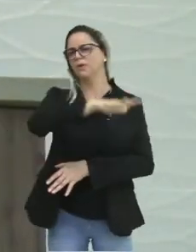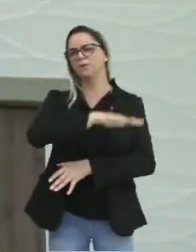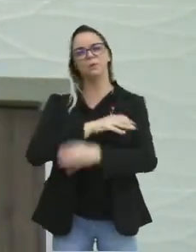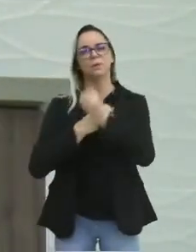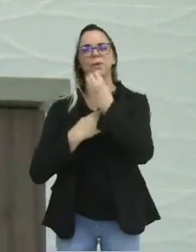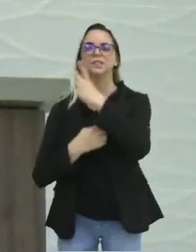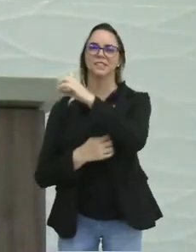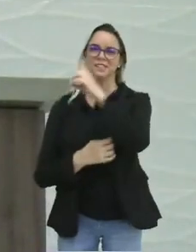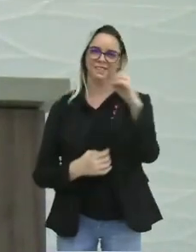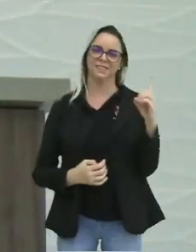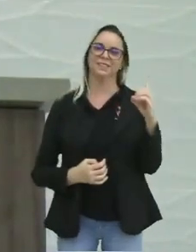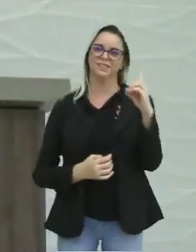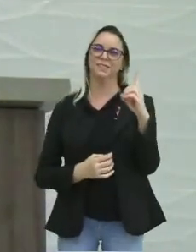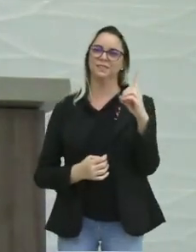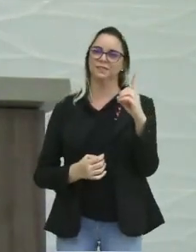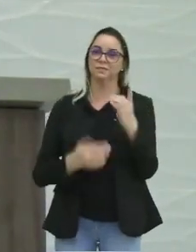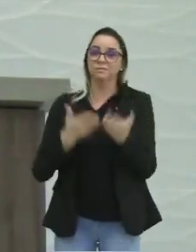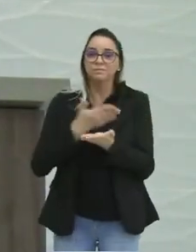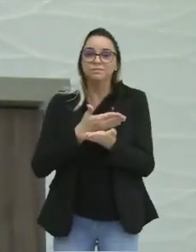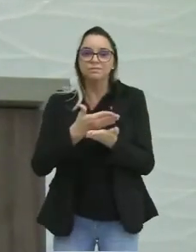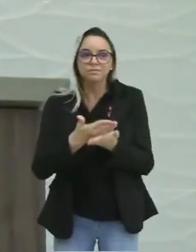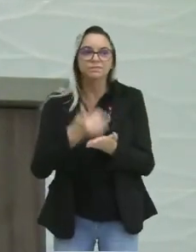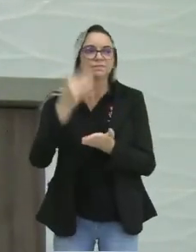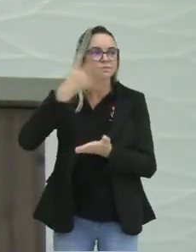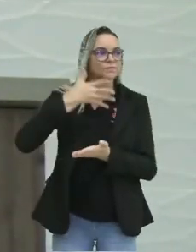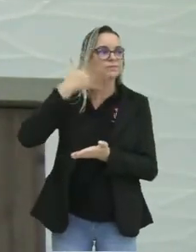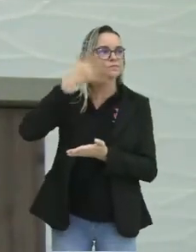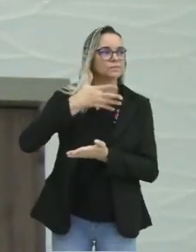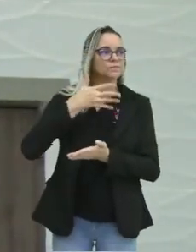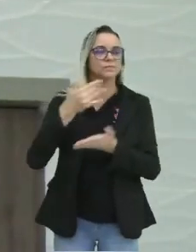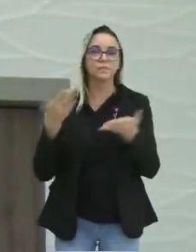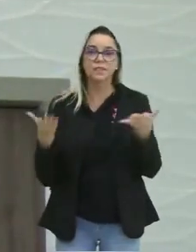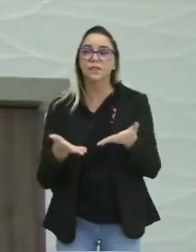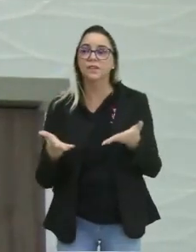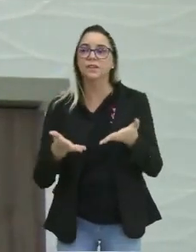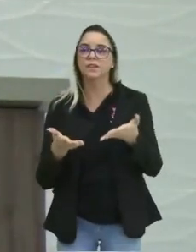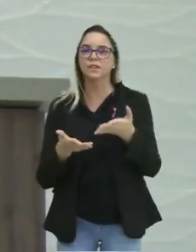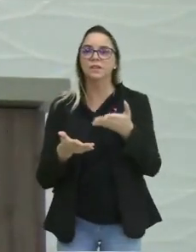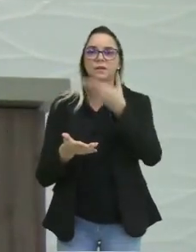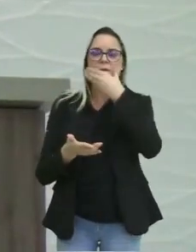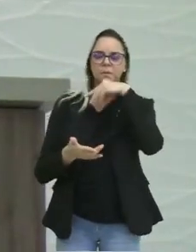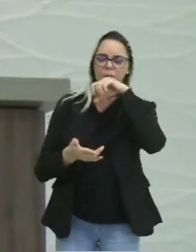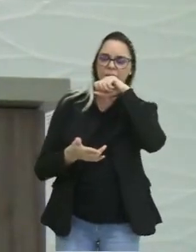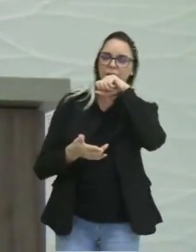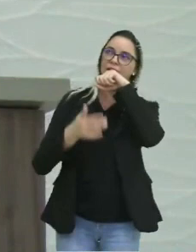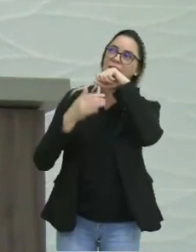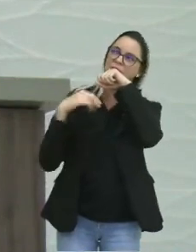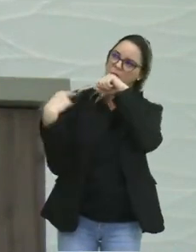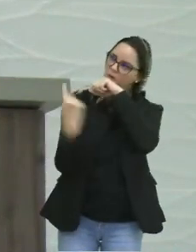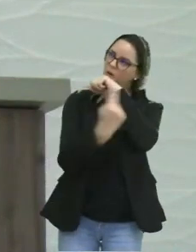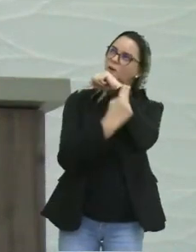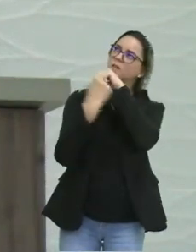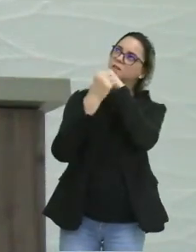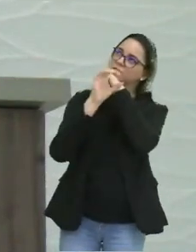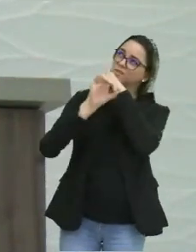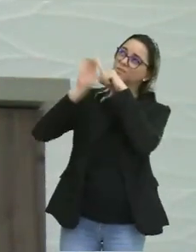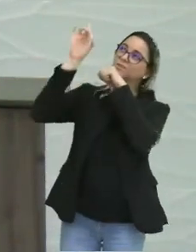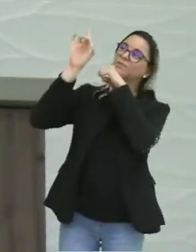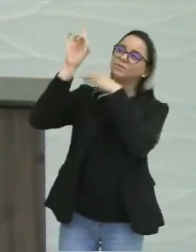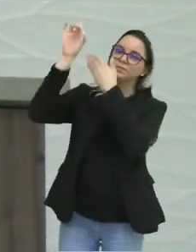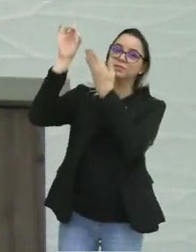Quero, de início, senhor presidente, dedicar a oração do Pai Nosso, que a gente rezou no início da